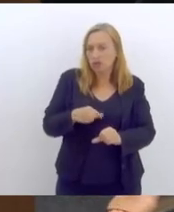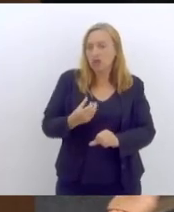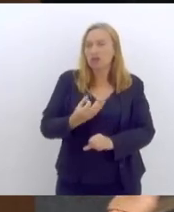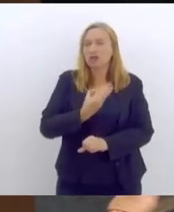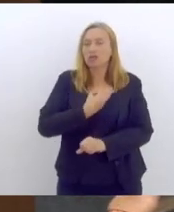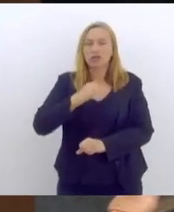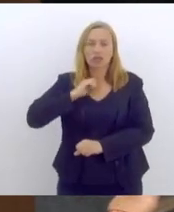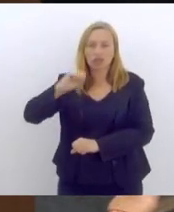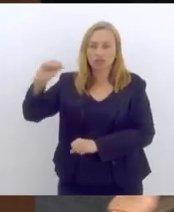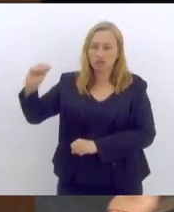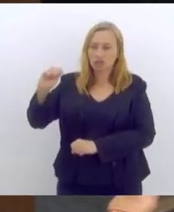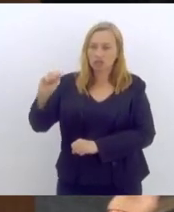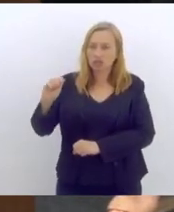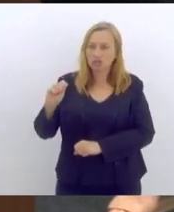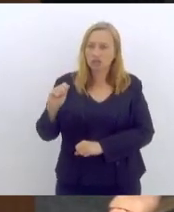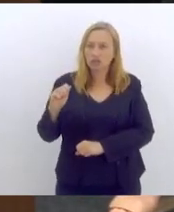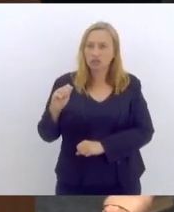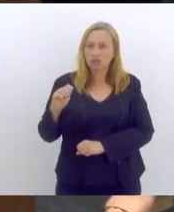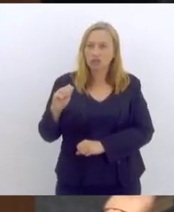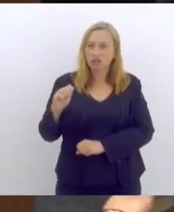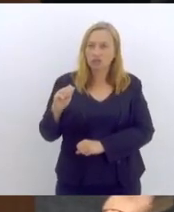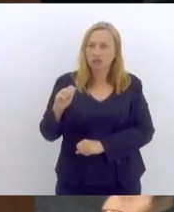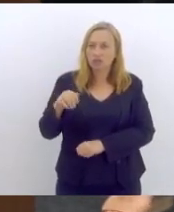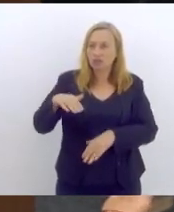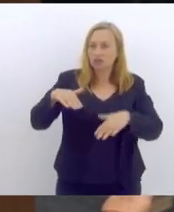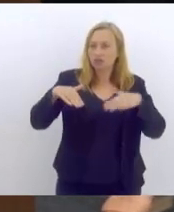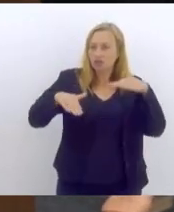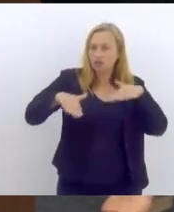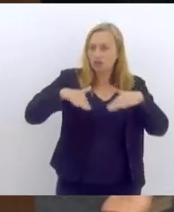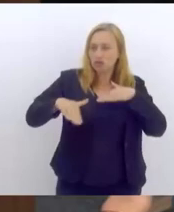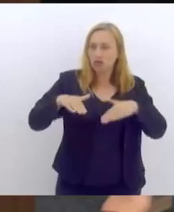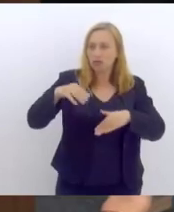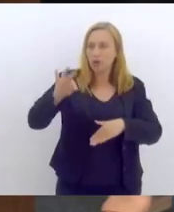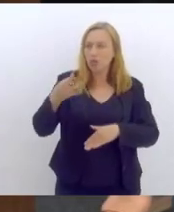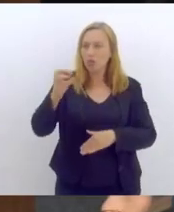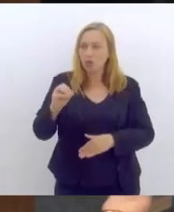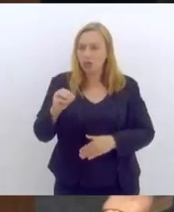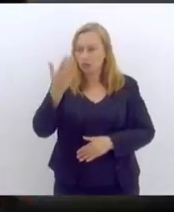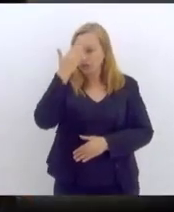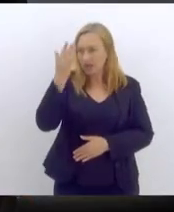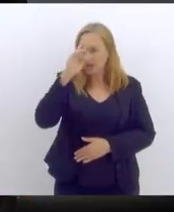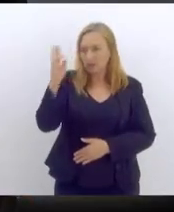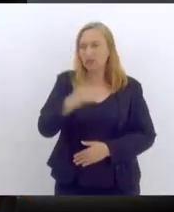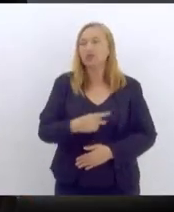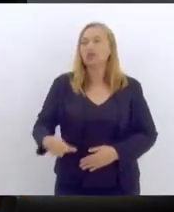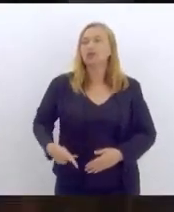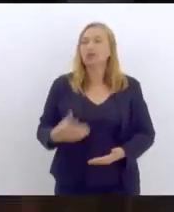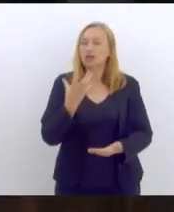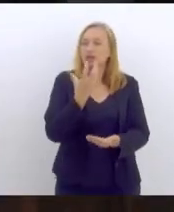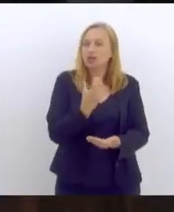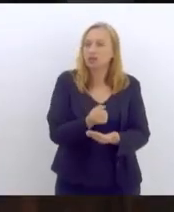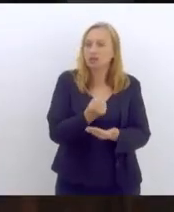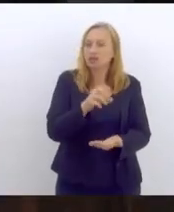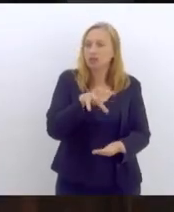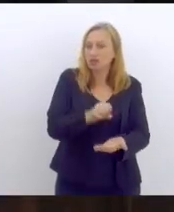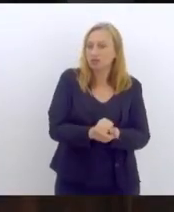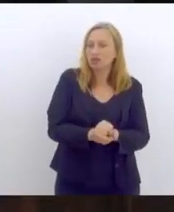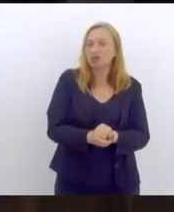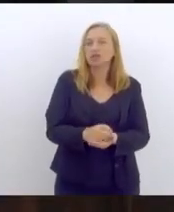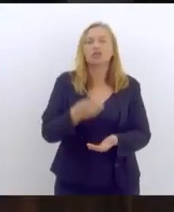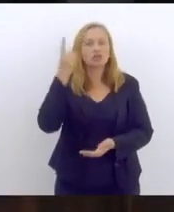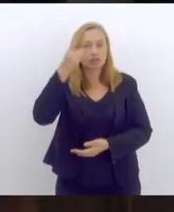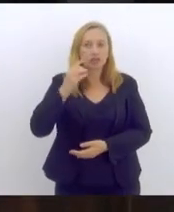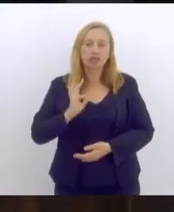medalha Tiradentes para o DJ Malboro. Obrigada, senhor presidente. Está registrado, deputada Dani Balbi.